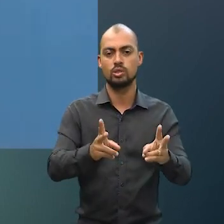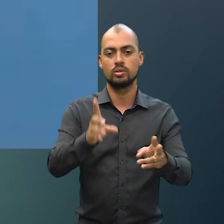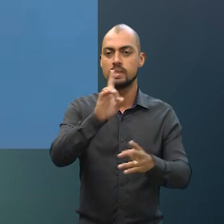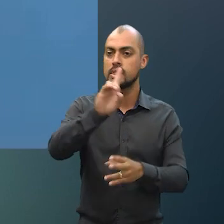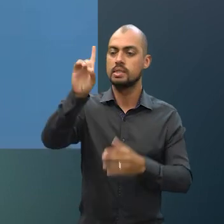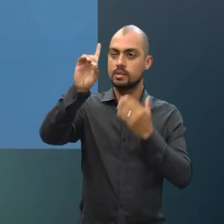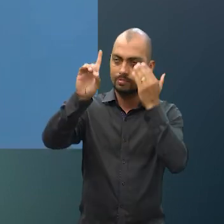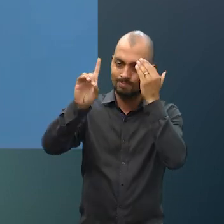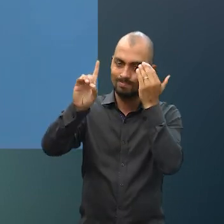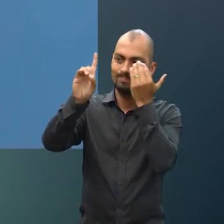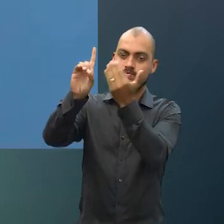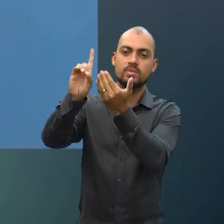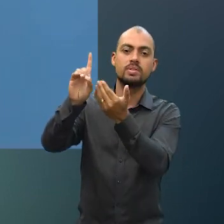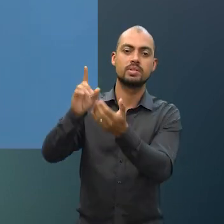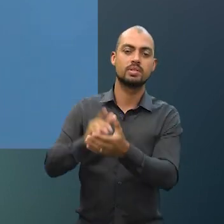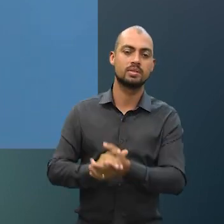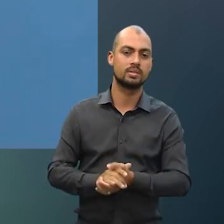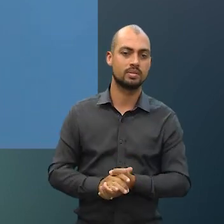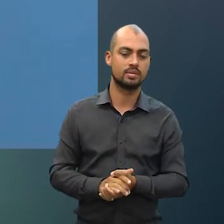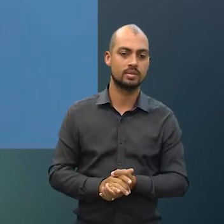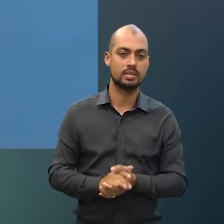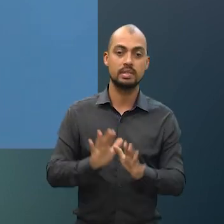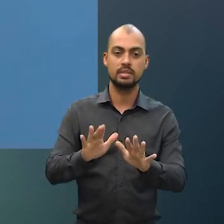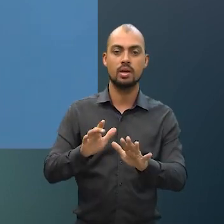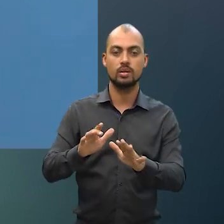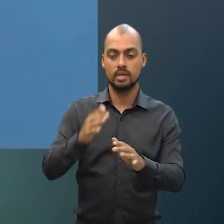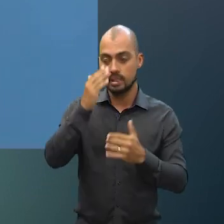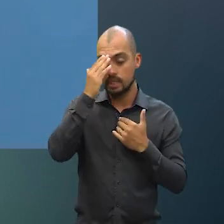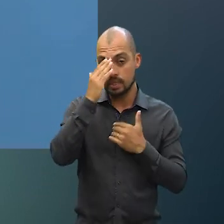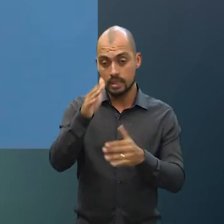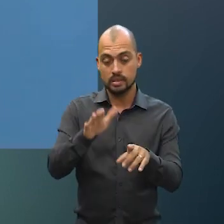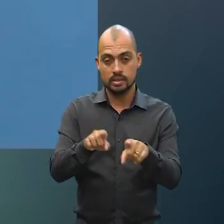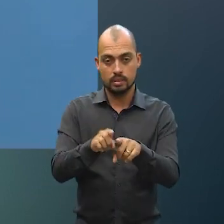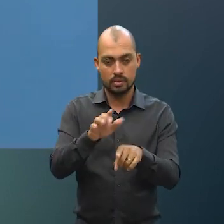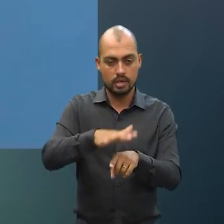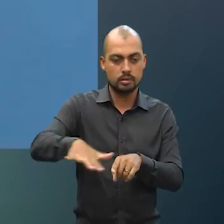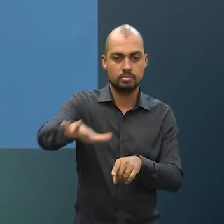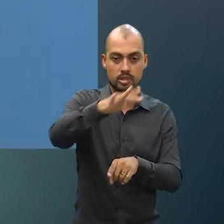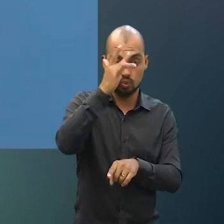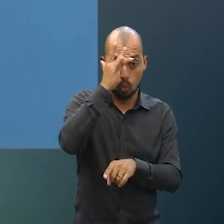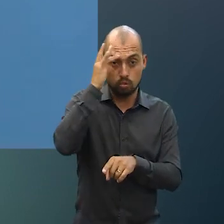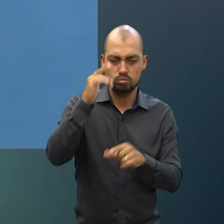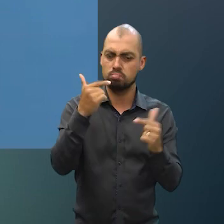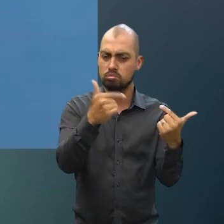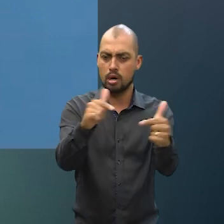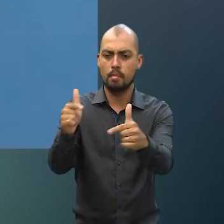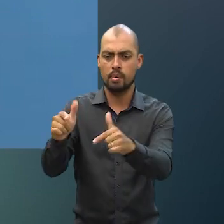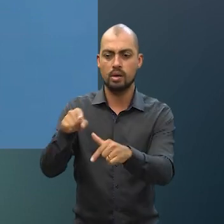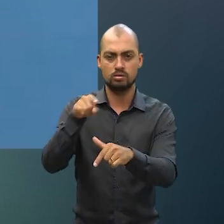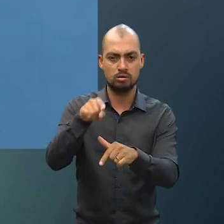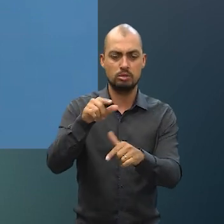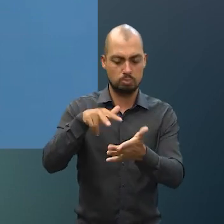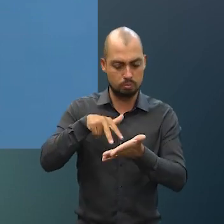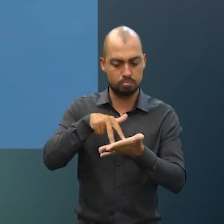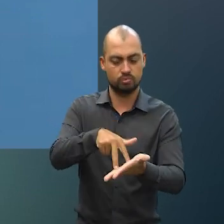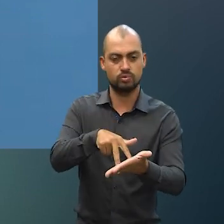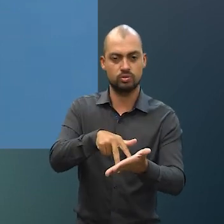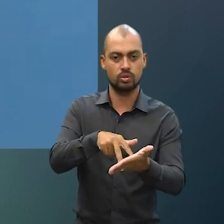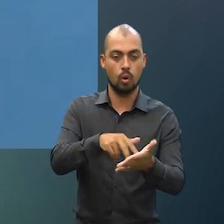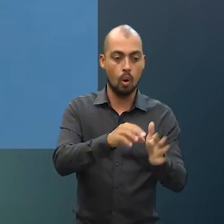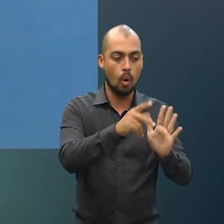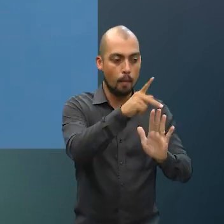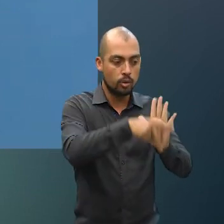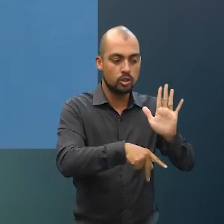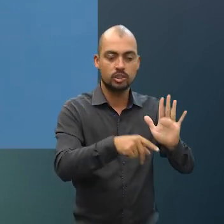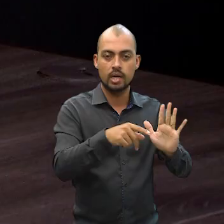Deus, e graças ao trabalho de todo mundo aqui, que o pessoal vestiu a camisa e realmente comprou o projeto junto